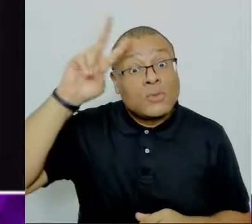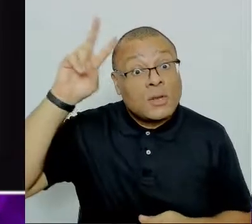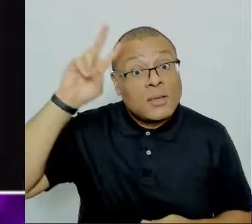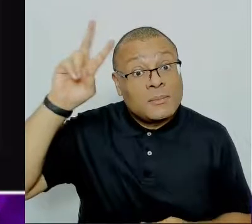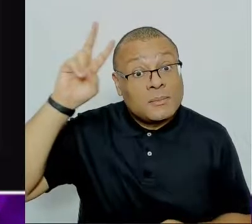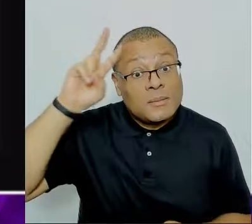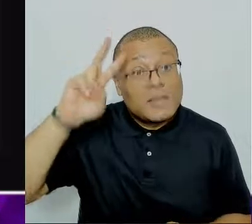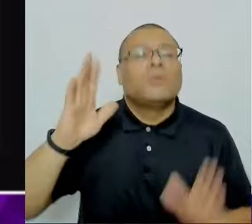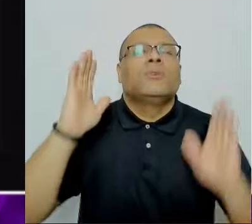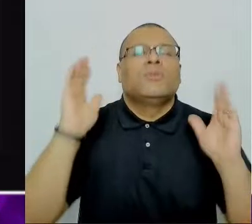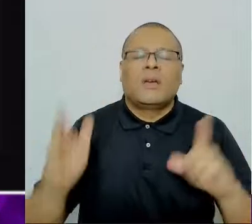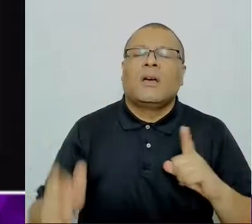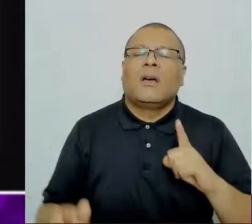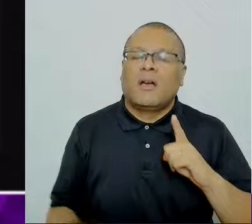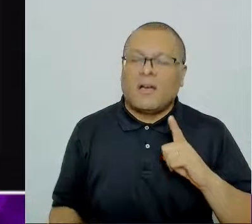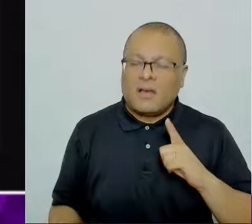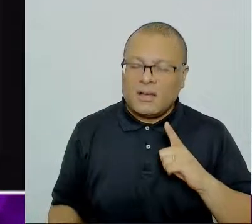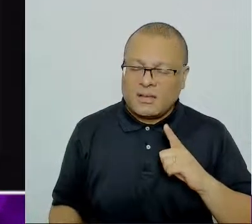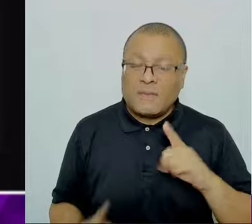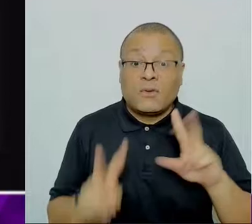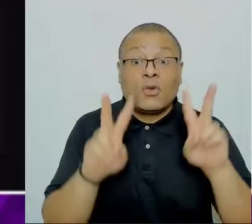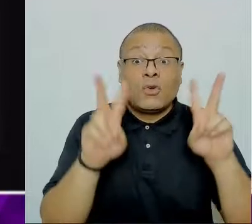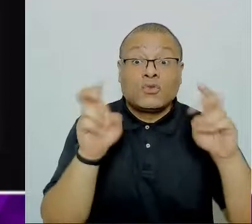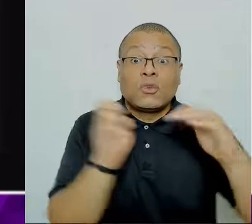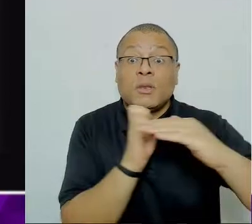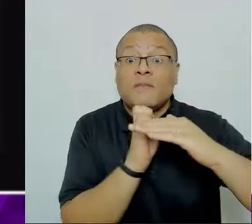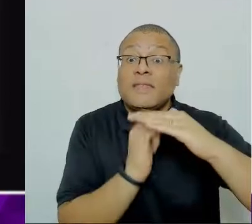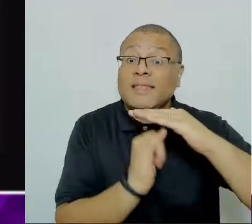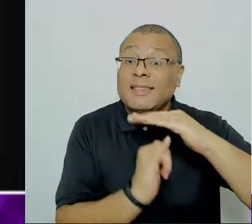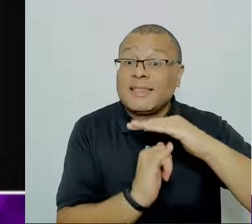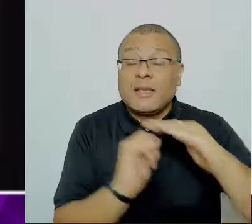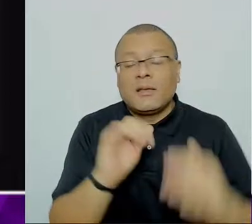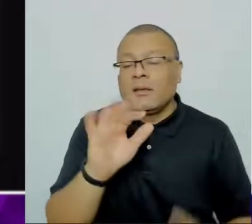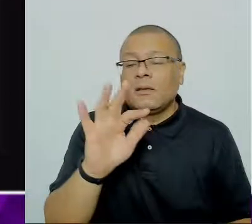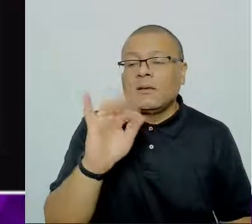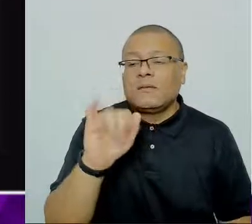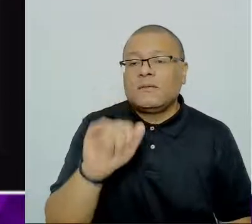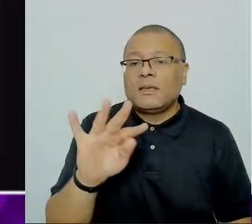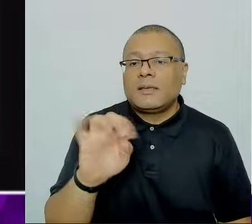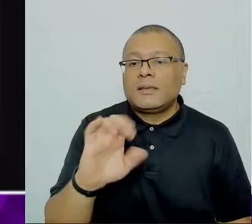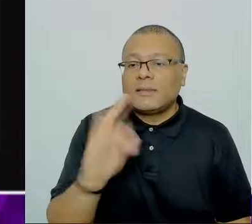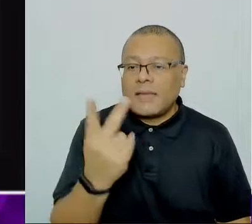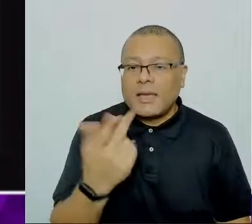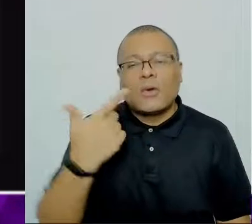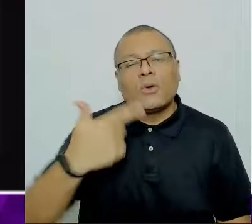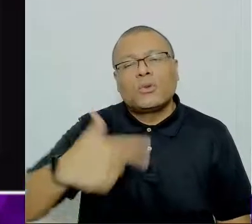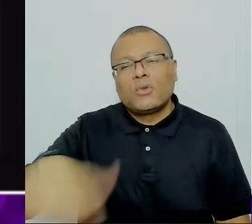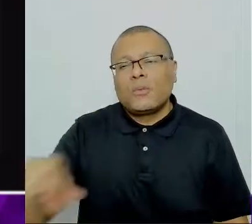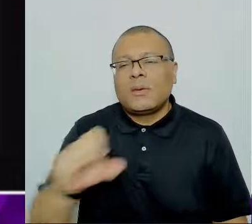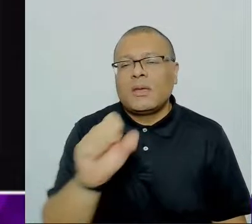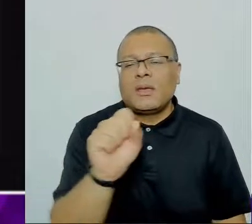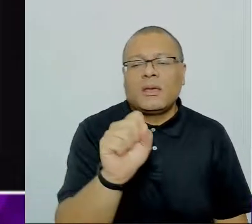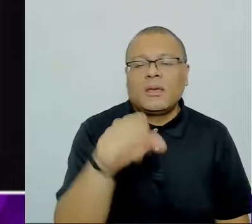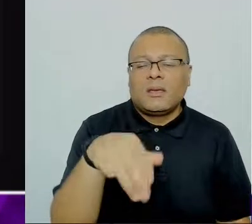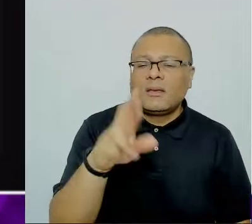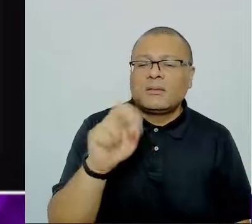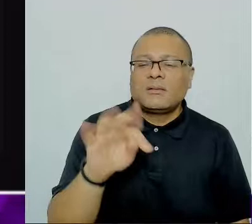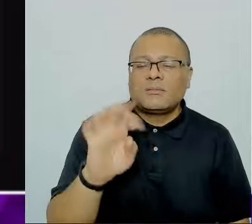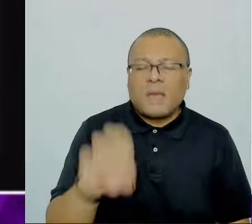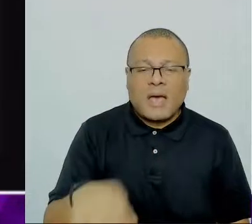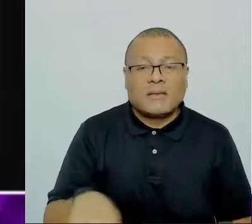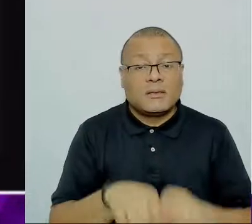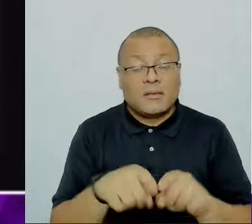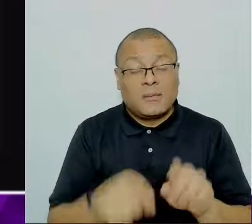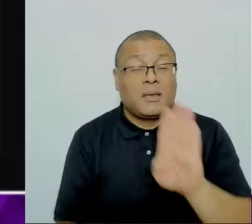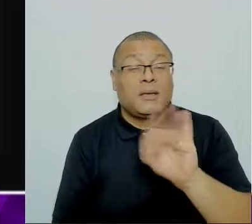já teve já uma só sobre fintechs. Na época a gente criou também o de Smart Cities, teve de inovação. Big Data, foi lá no